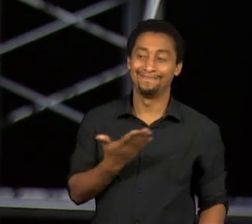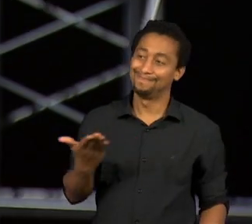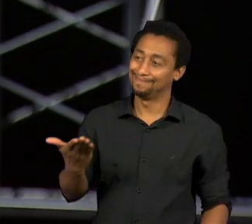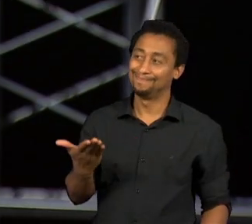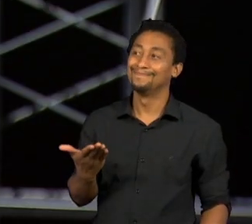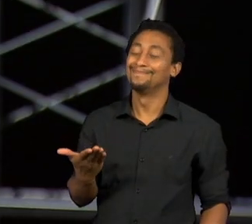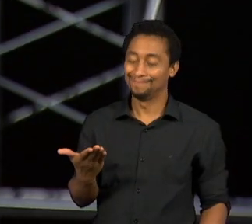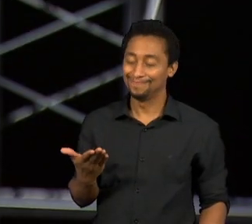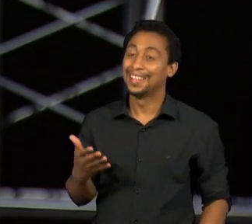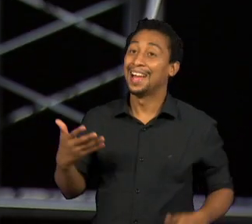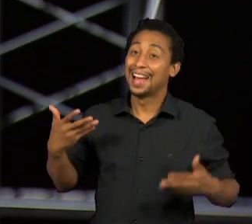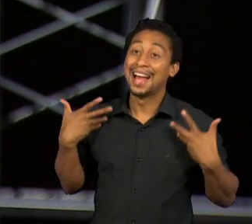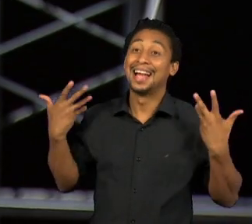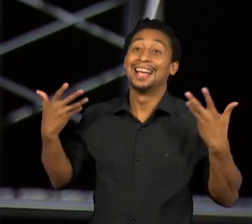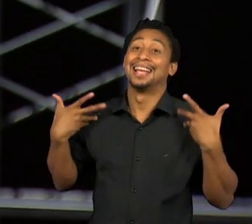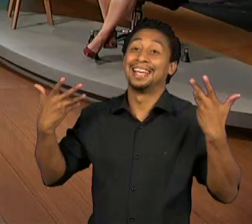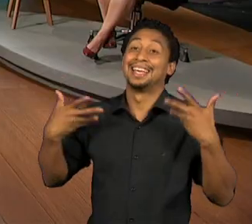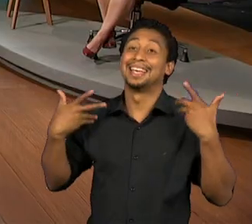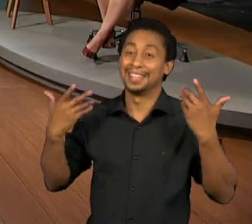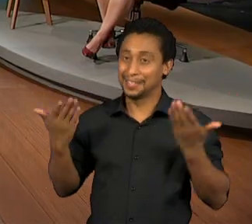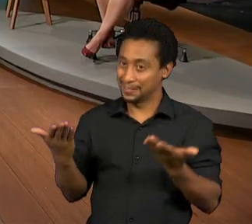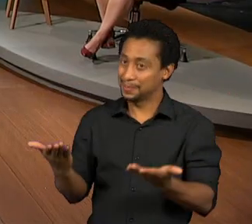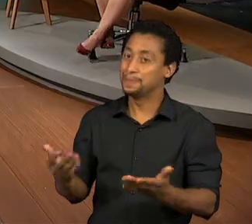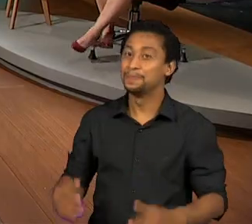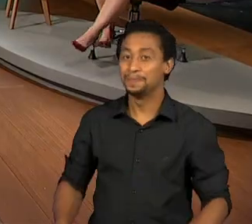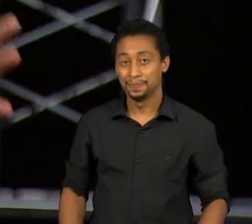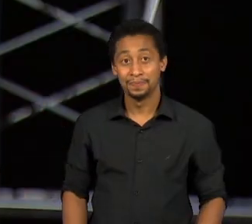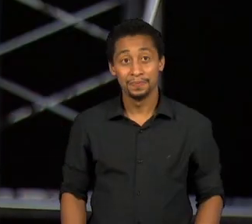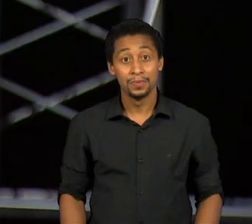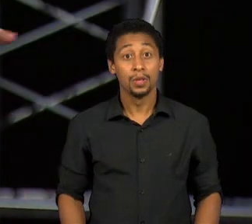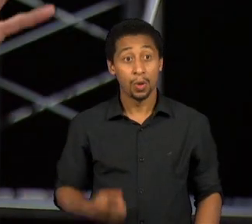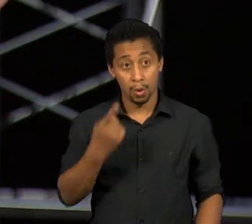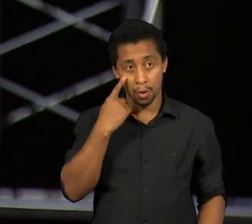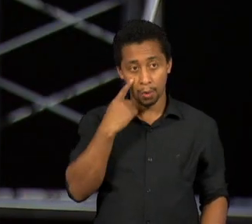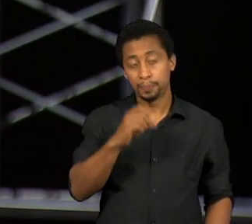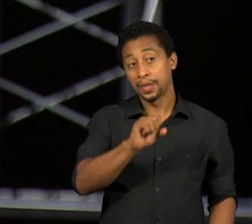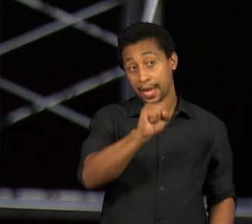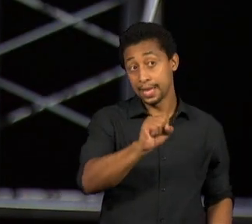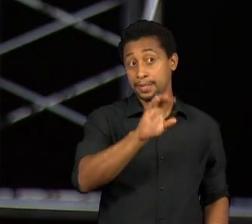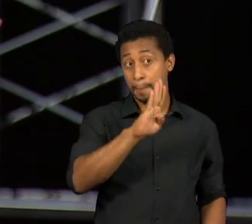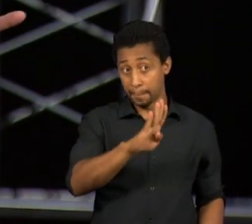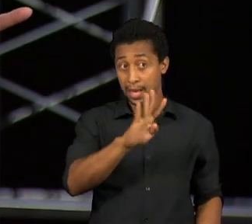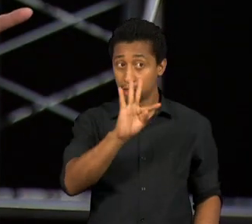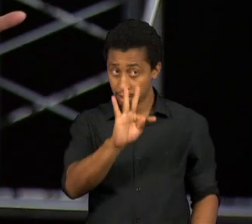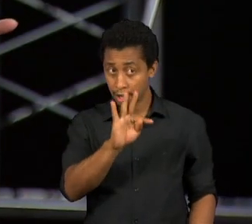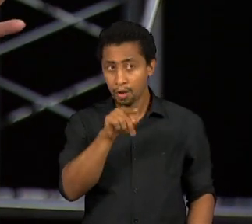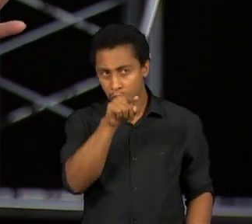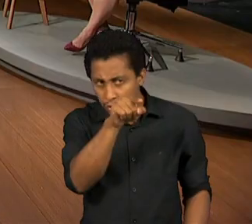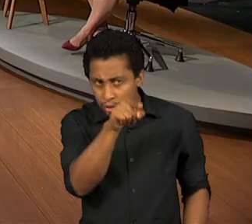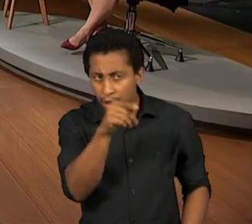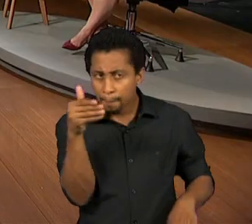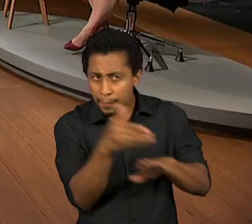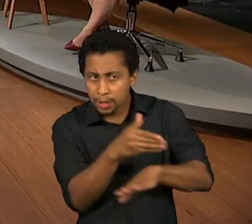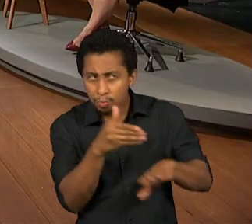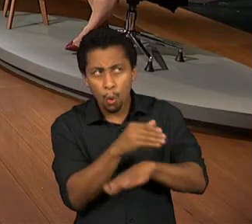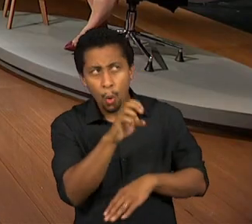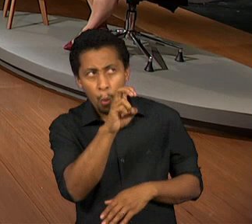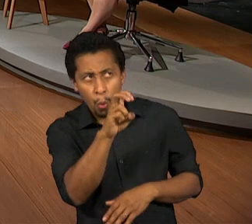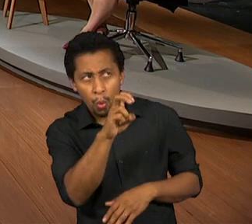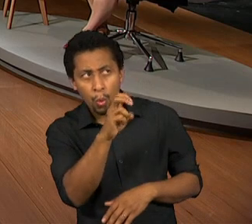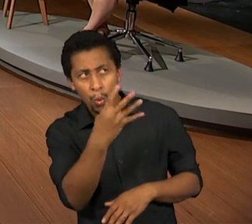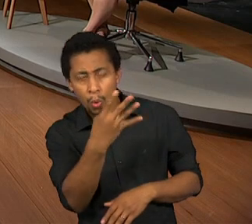muito, muito alegre, muito divertida. SBT, lá você atuou em 4 ou 5 novelas, mas